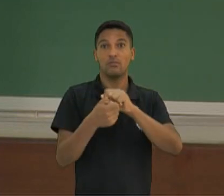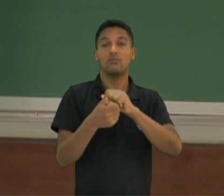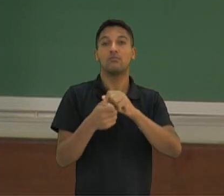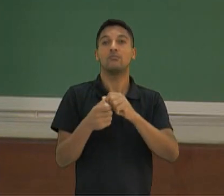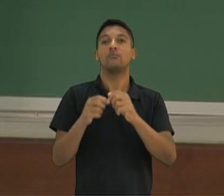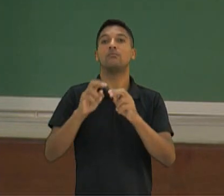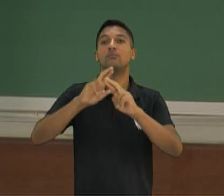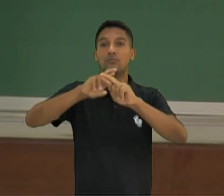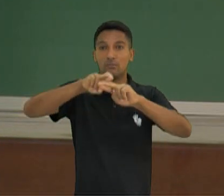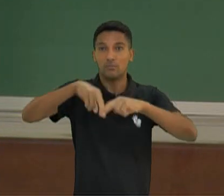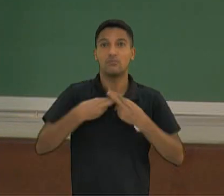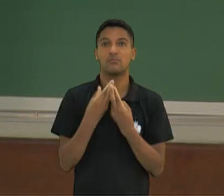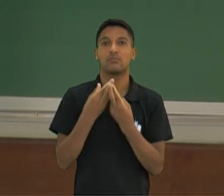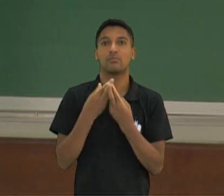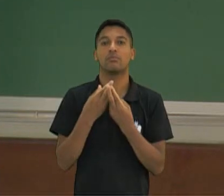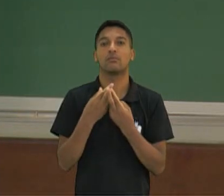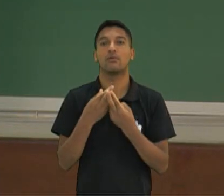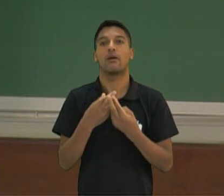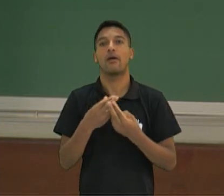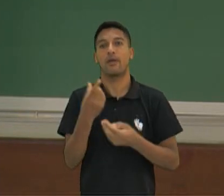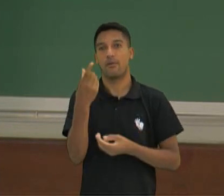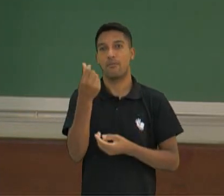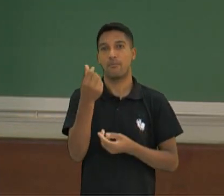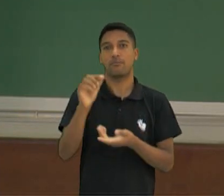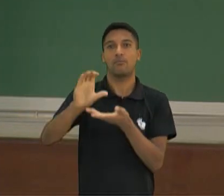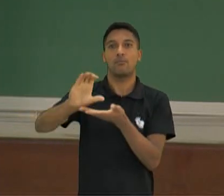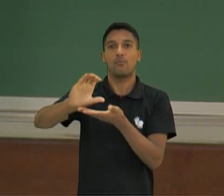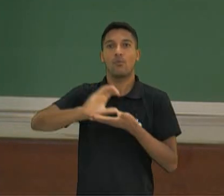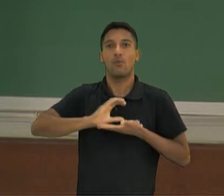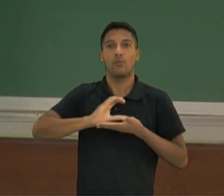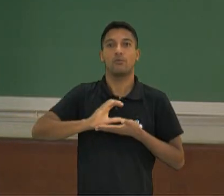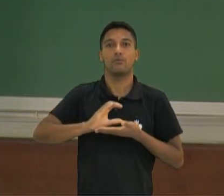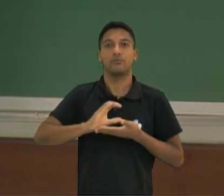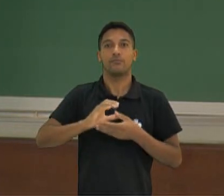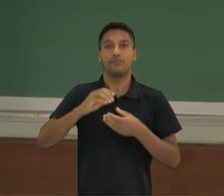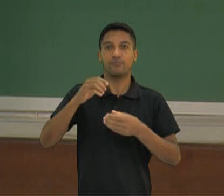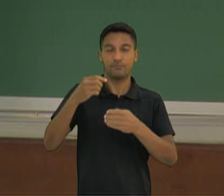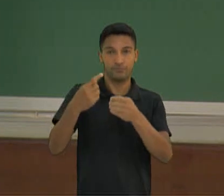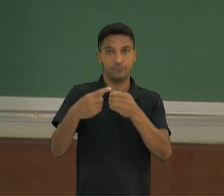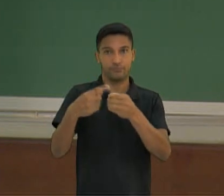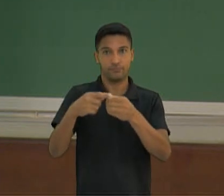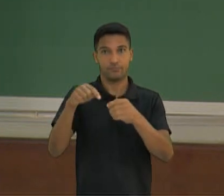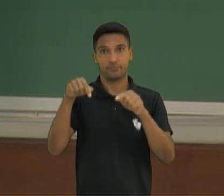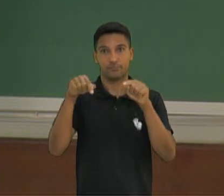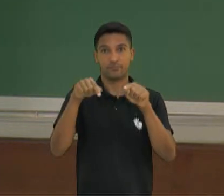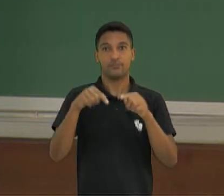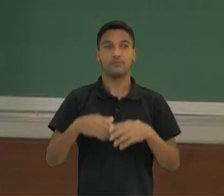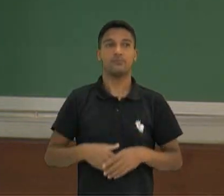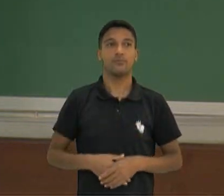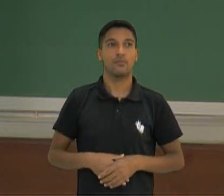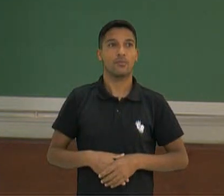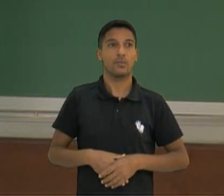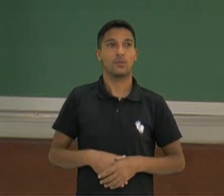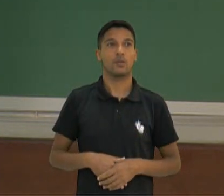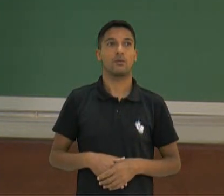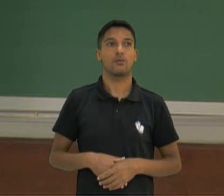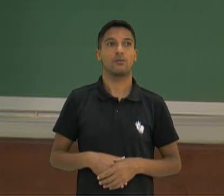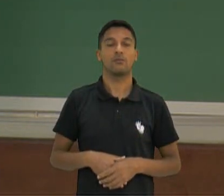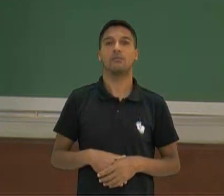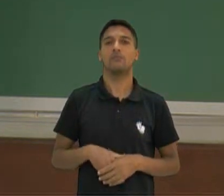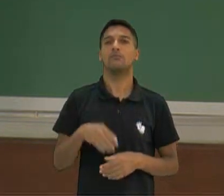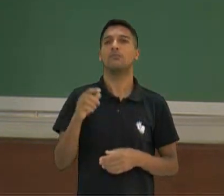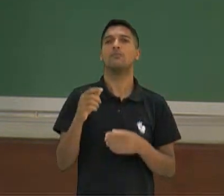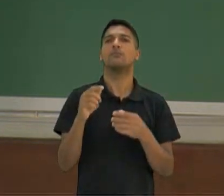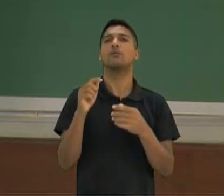distribuição desses grandes depósitos de lixos a céu aberto. Nessa condição, nós vemos que lá quais são os